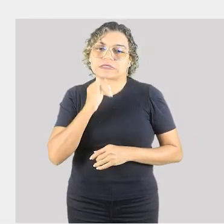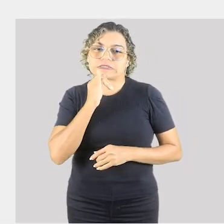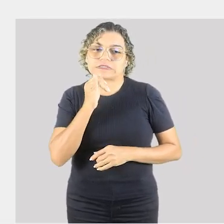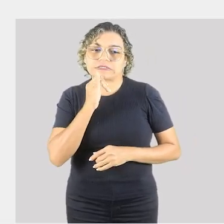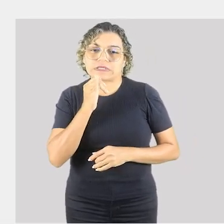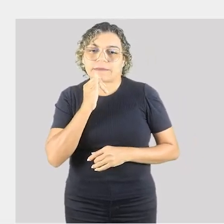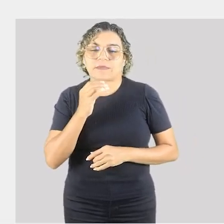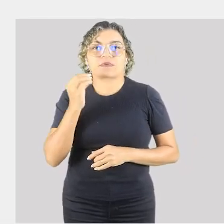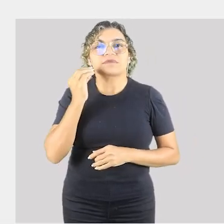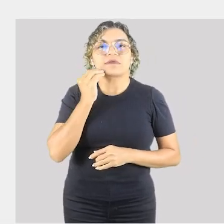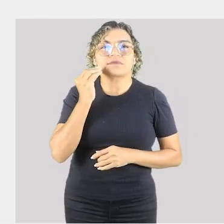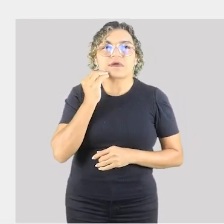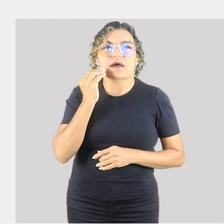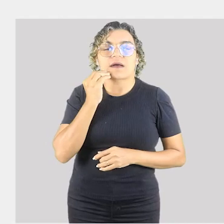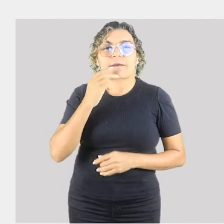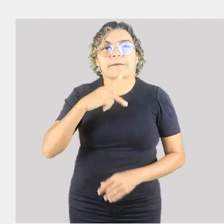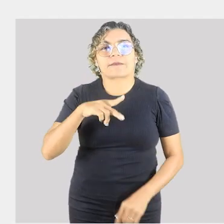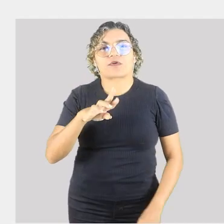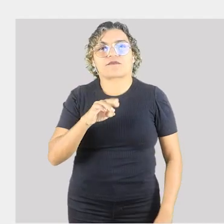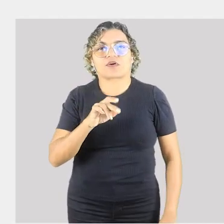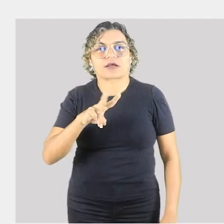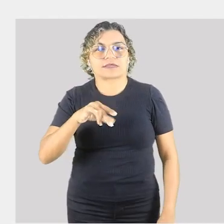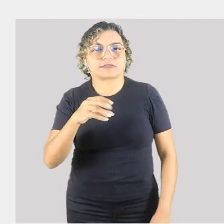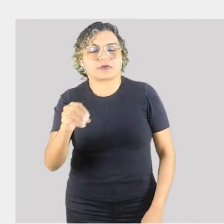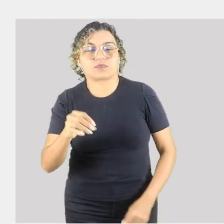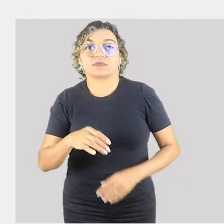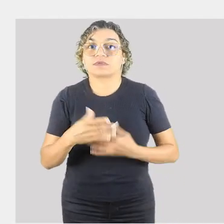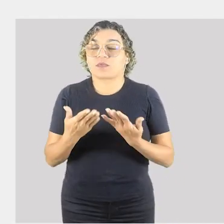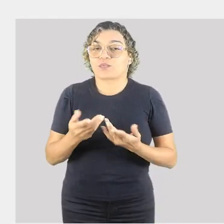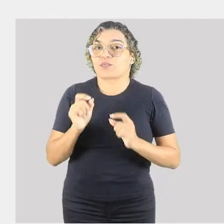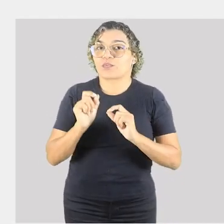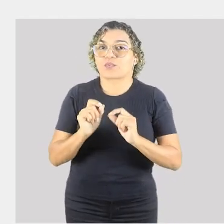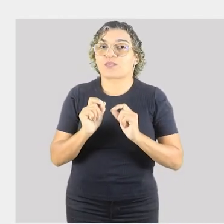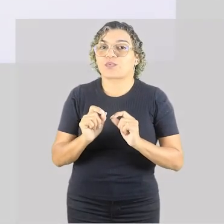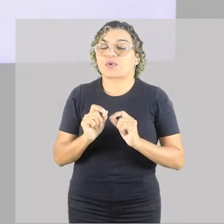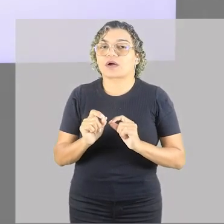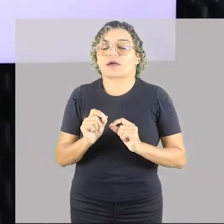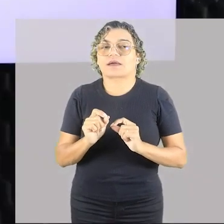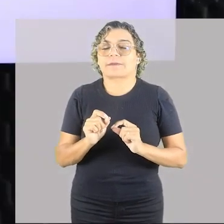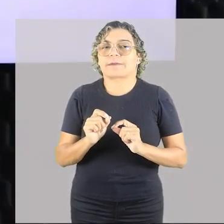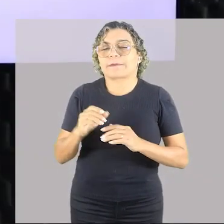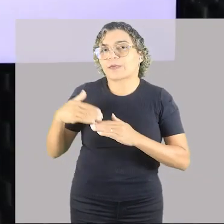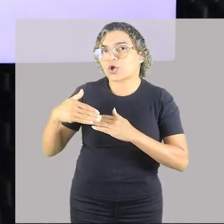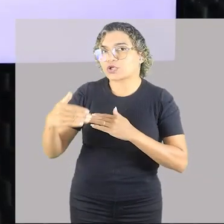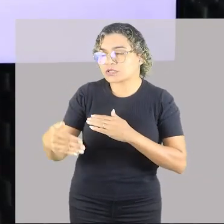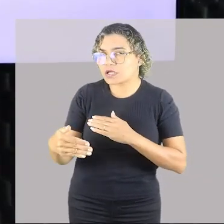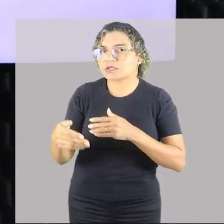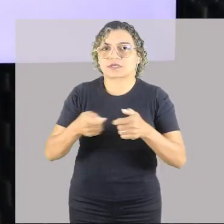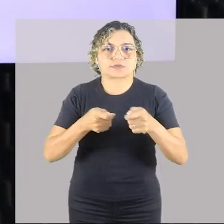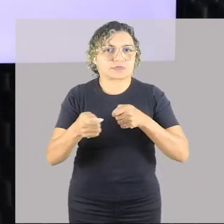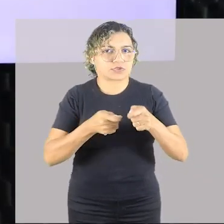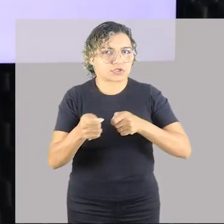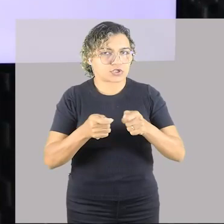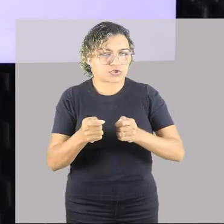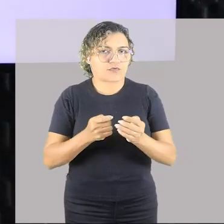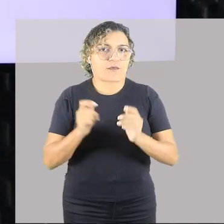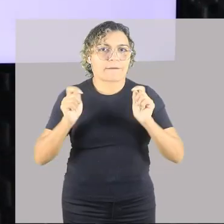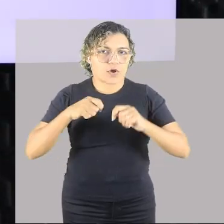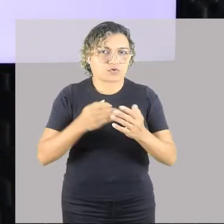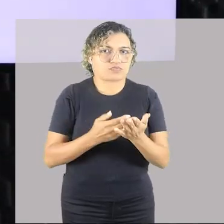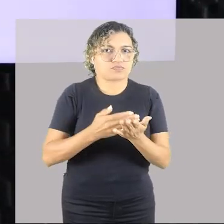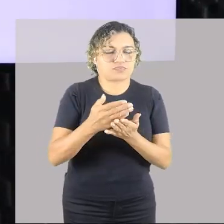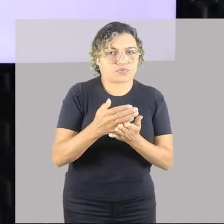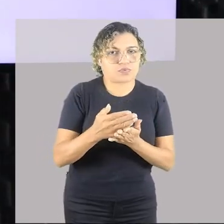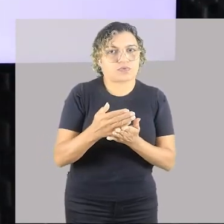a provocação por parte de alguém, esse processo administrativo pode ser instalado ou instaurado